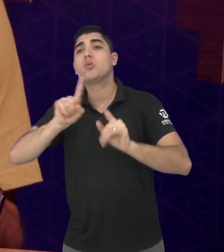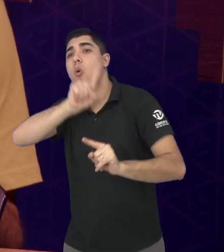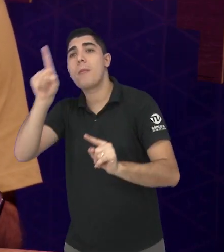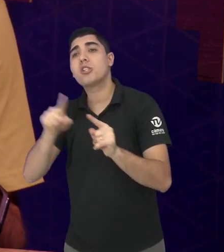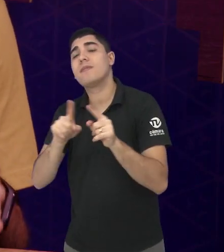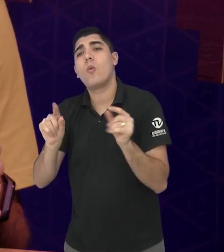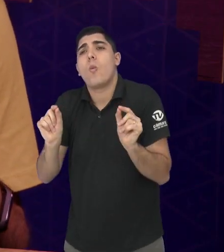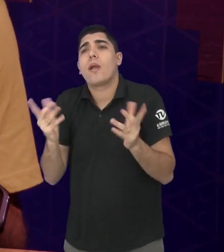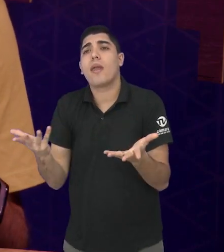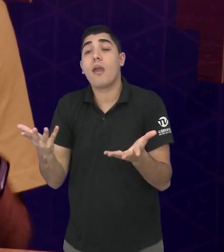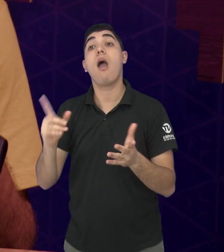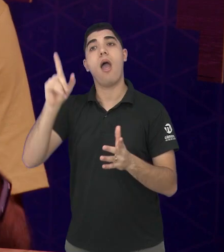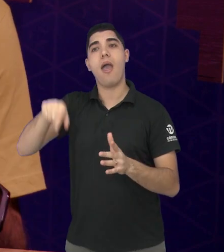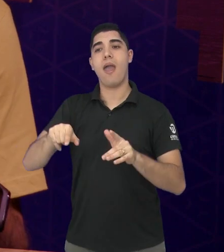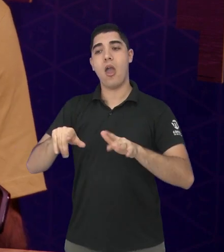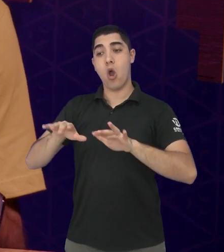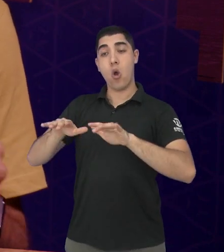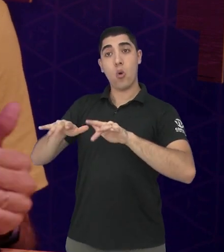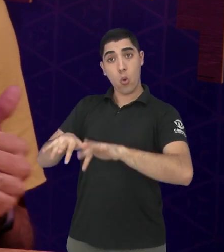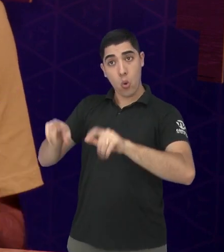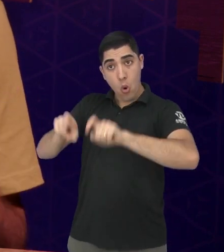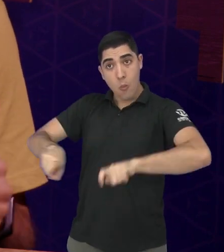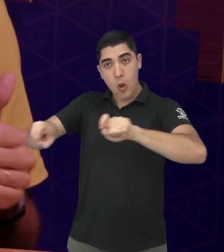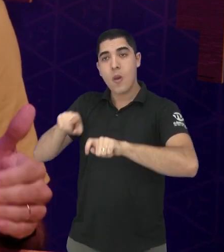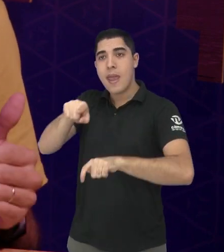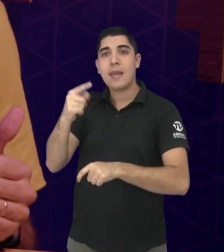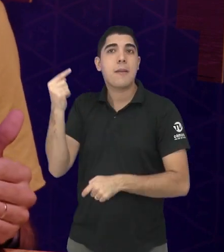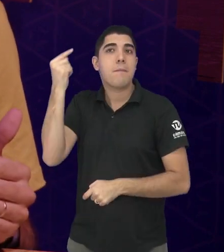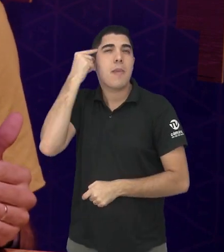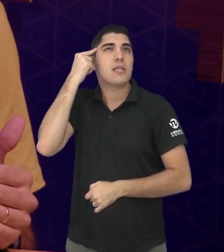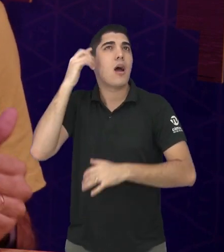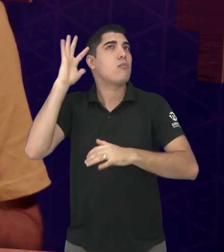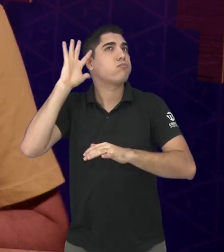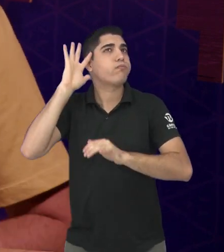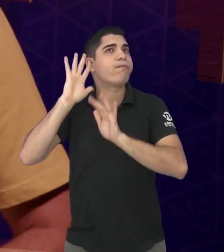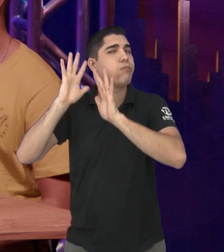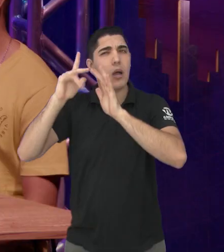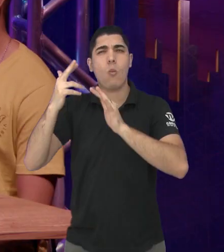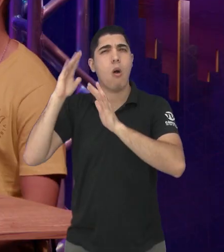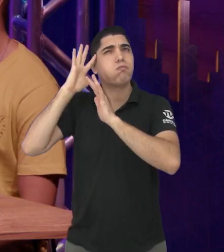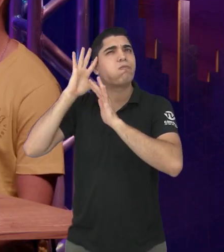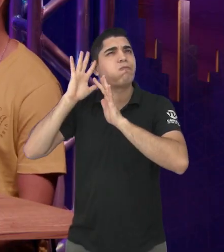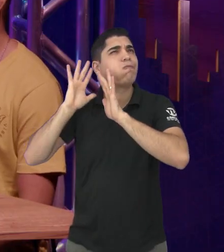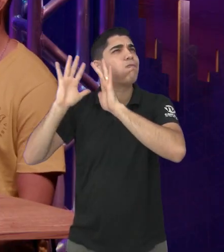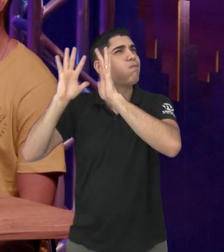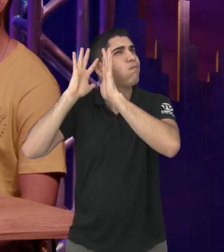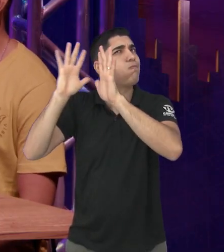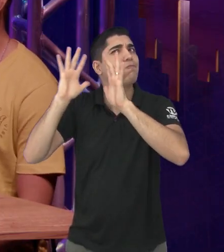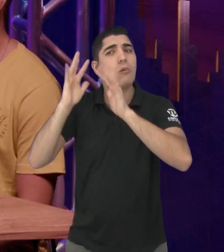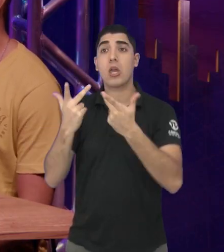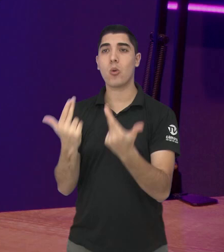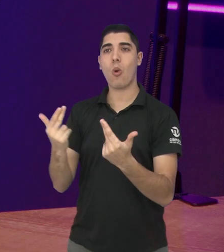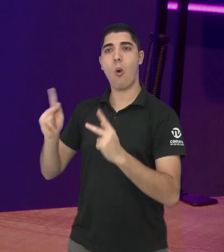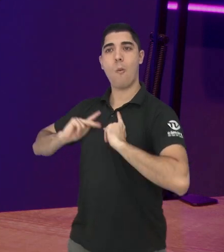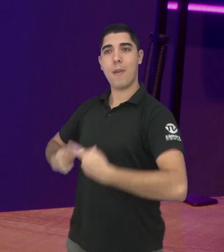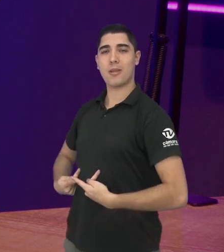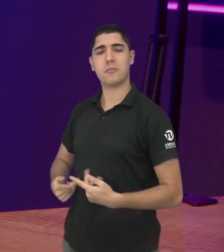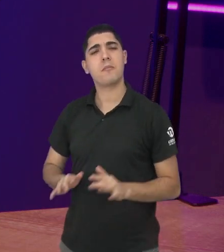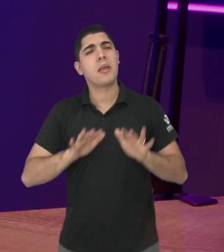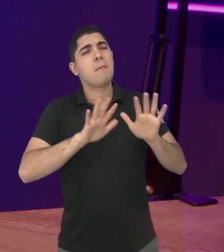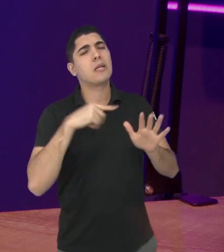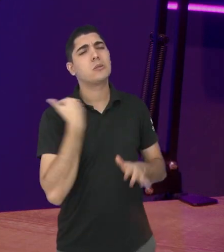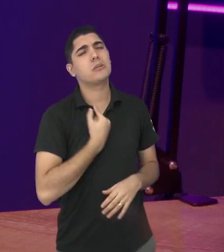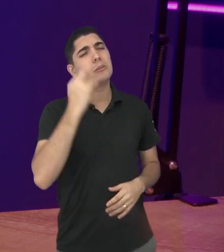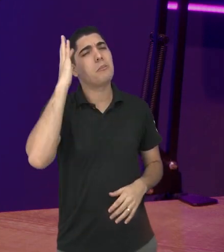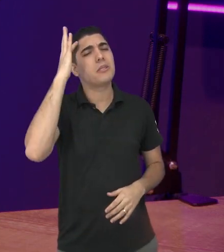é fazer um computador que pense como um ser humano. Exato. E a gente fica assim, mas por que seres